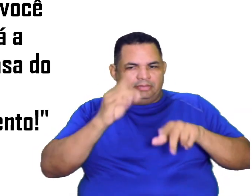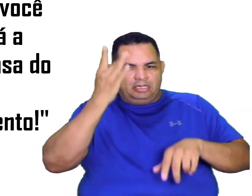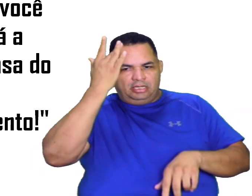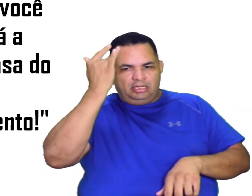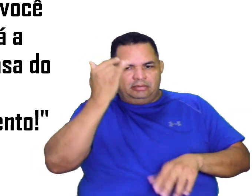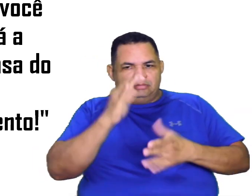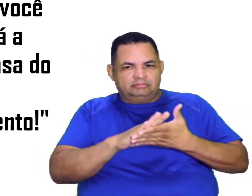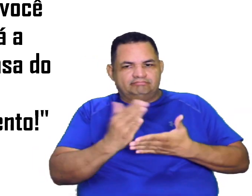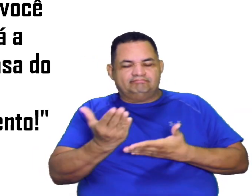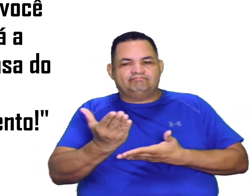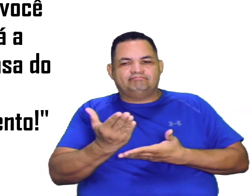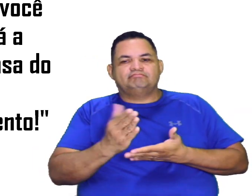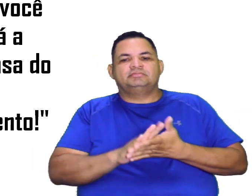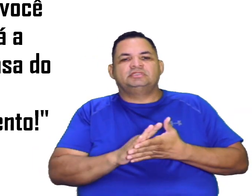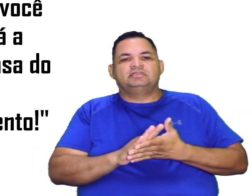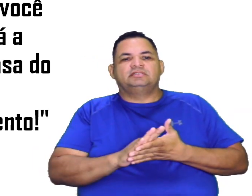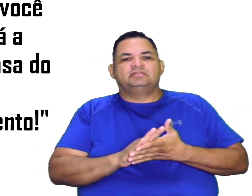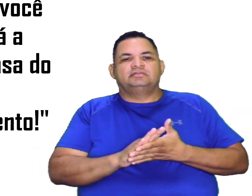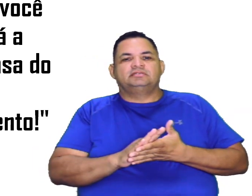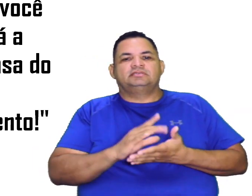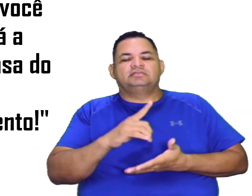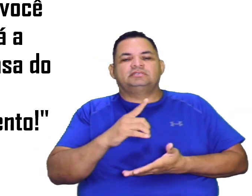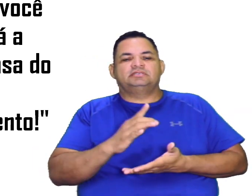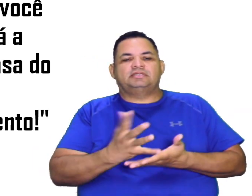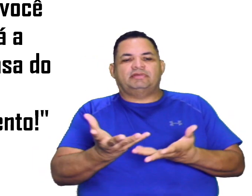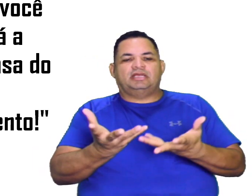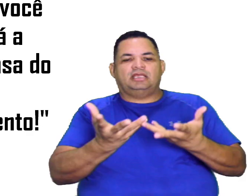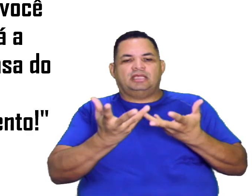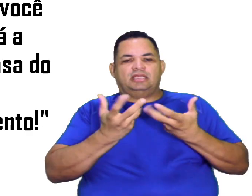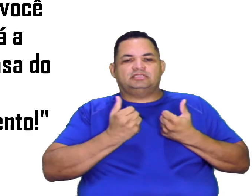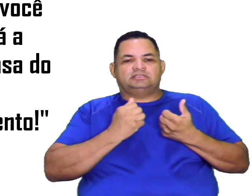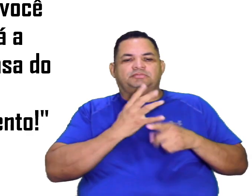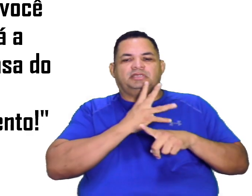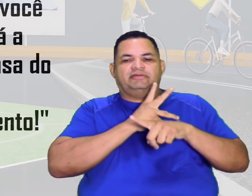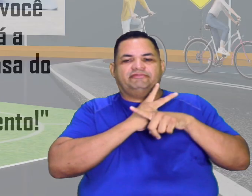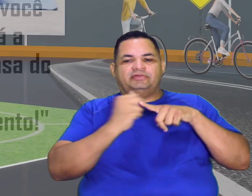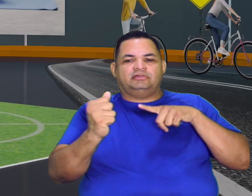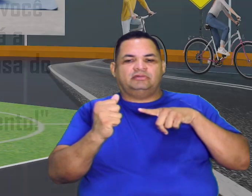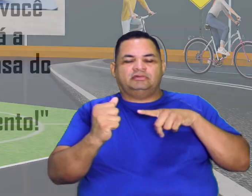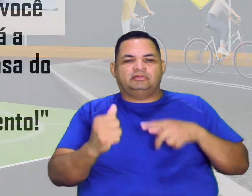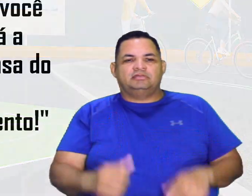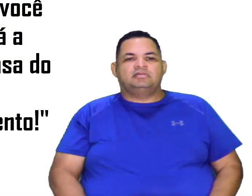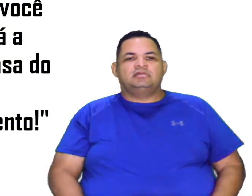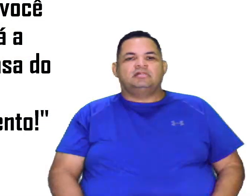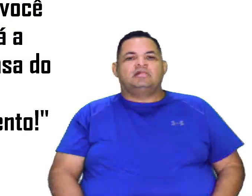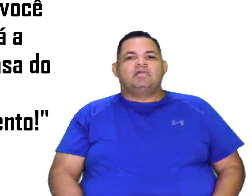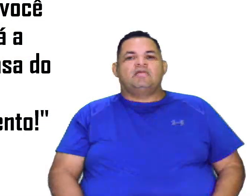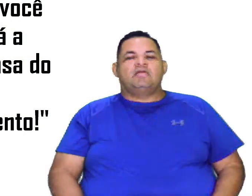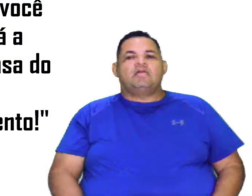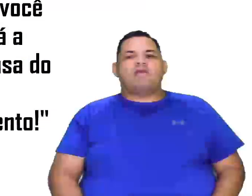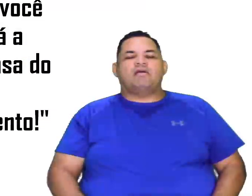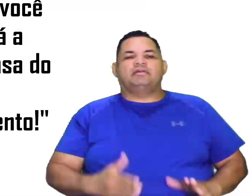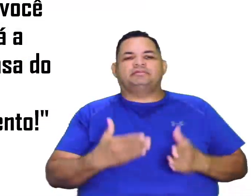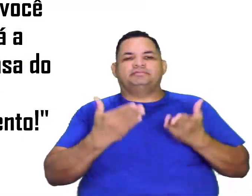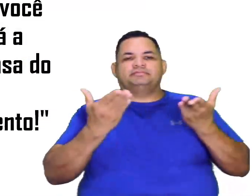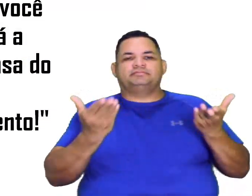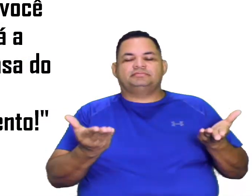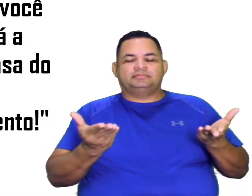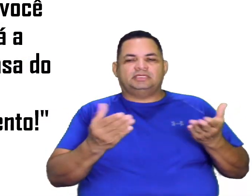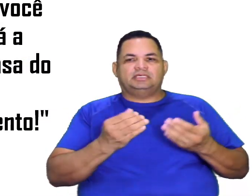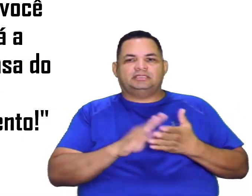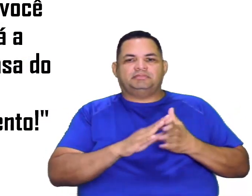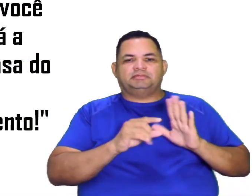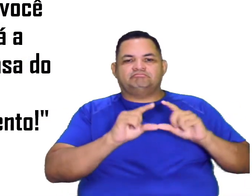colherá a recompensa do seu envolvimento. E aí, caríssimo estudante, eu deixo essa mensagem para que você se saia super